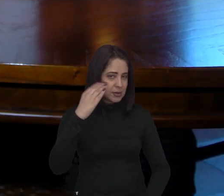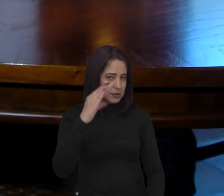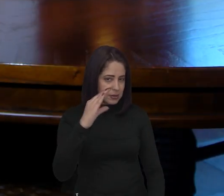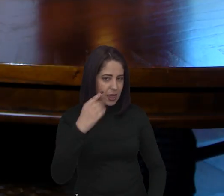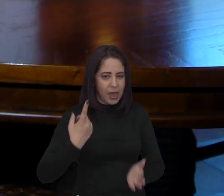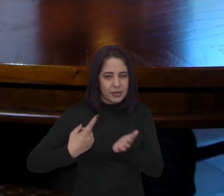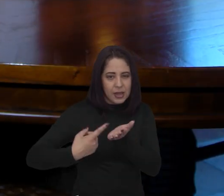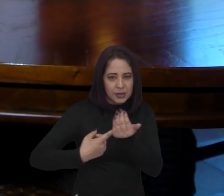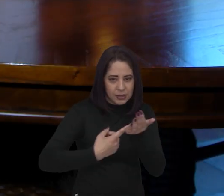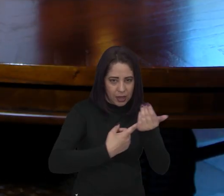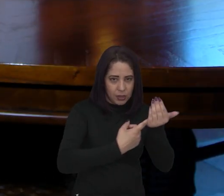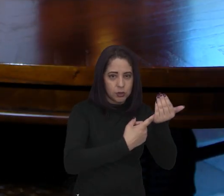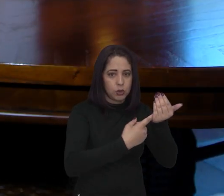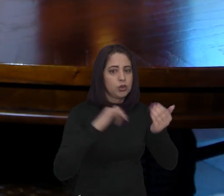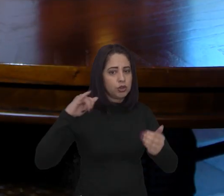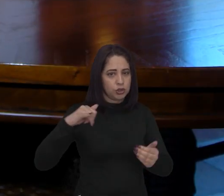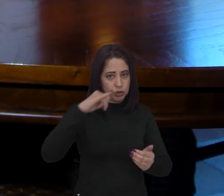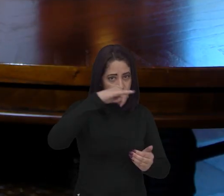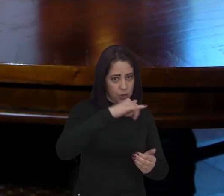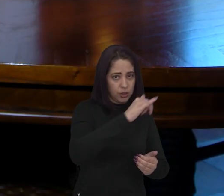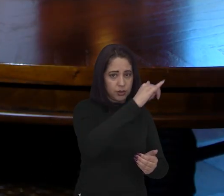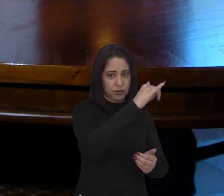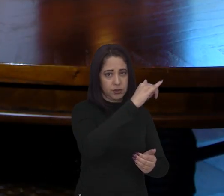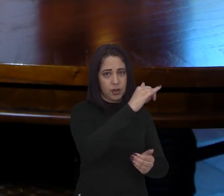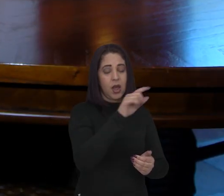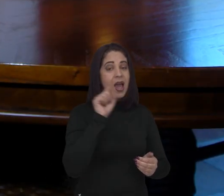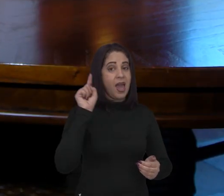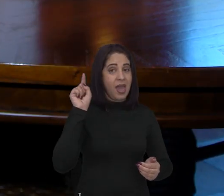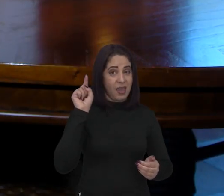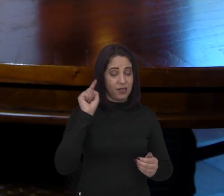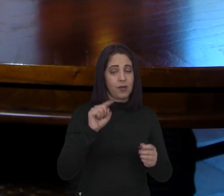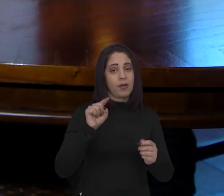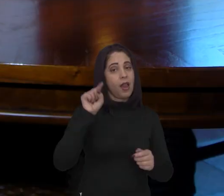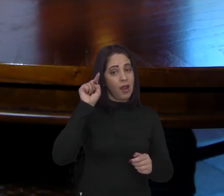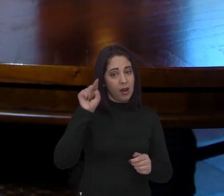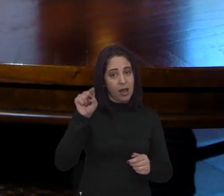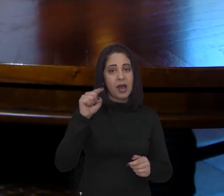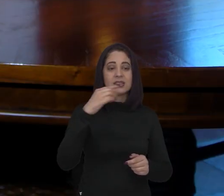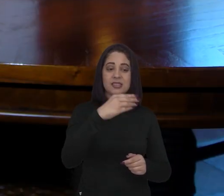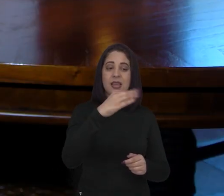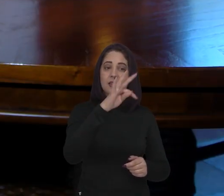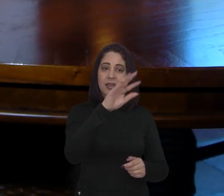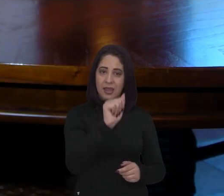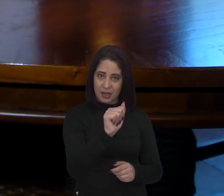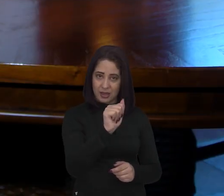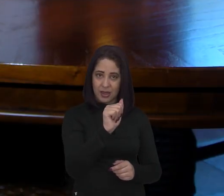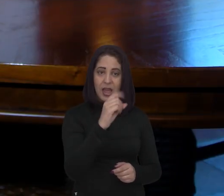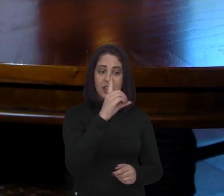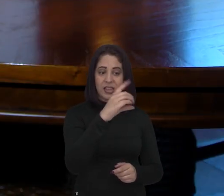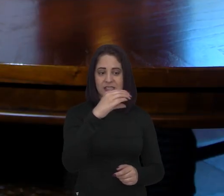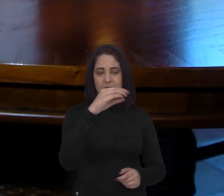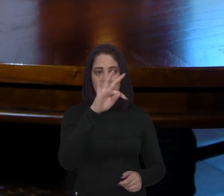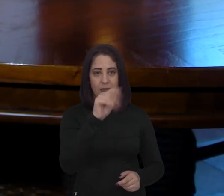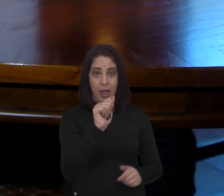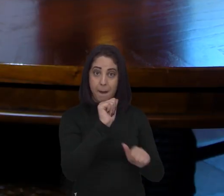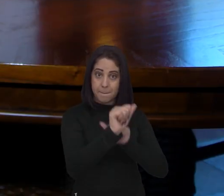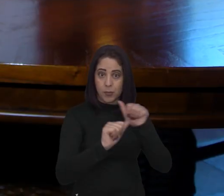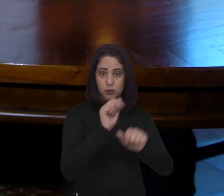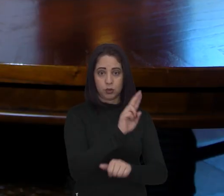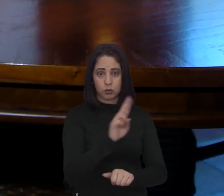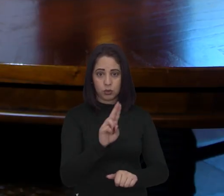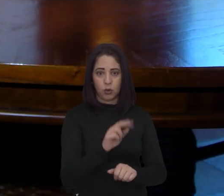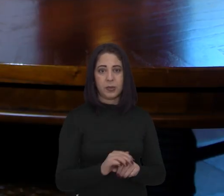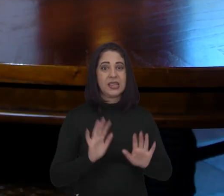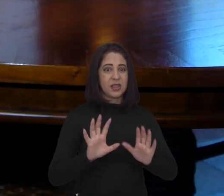e tecnologia aeroespacial, que é em São José, que é o DCTA. Mudaram o nome de CTA para DCTA. Esse é uma